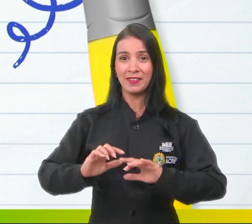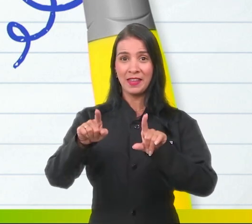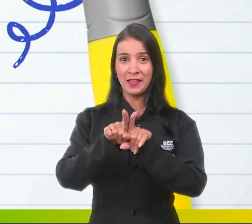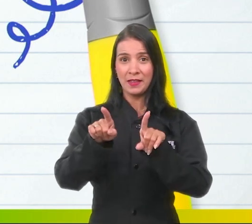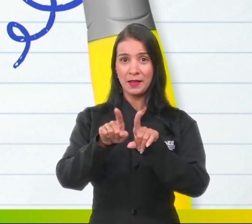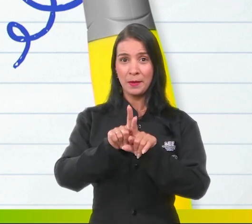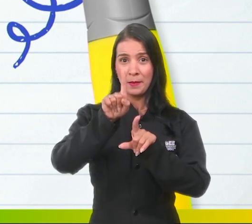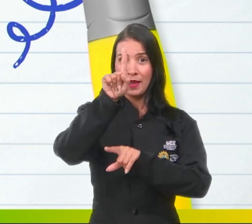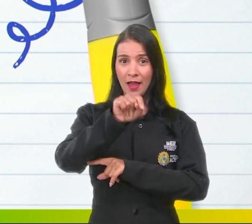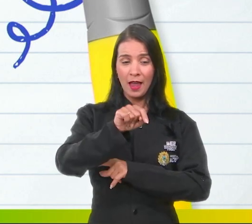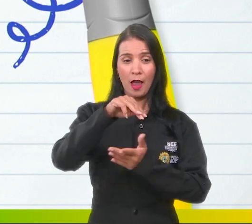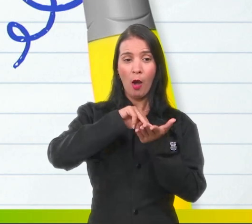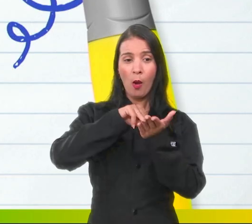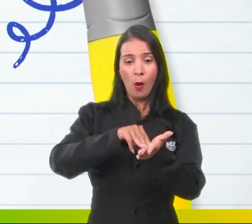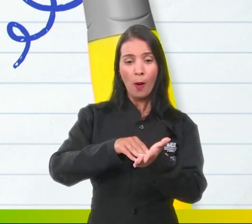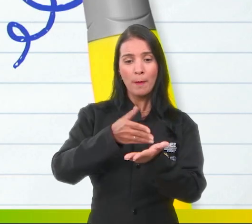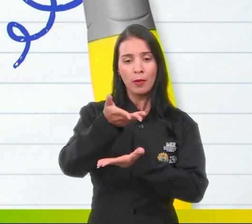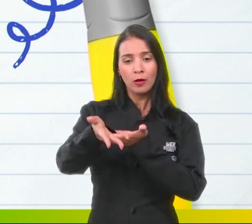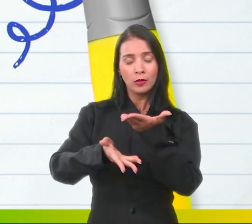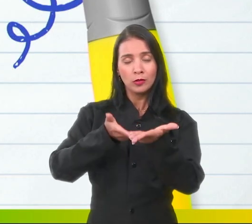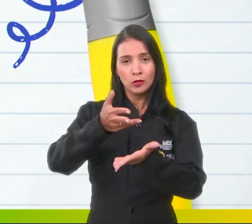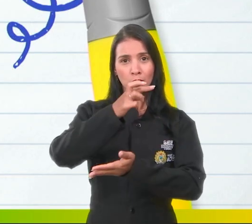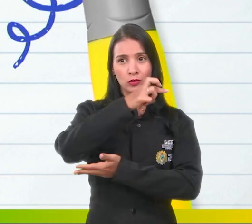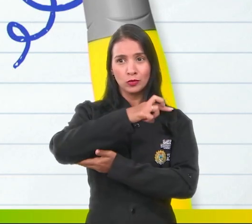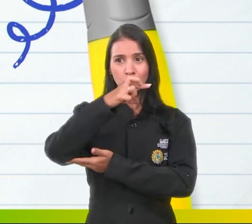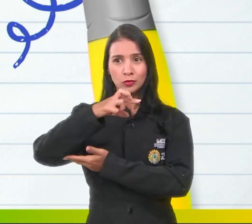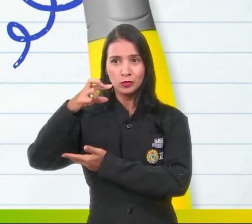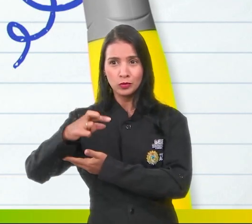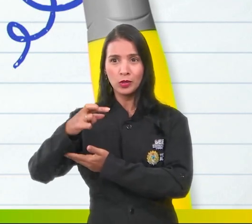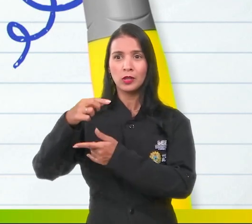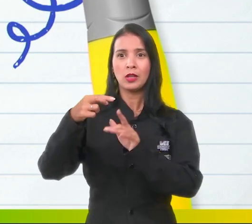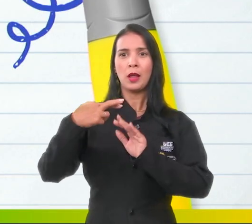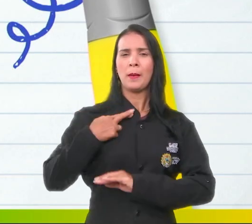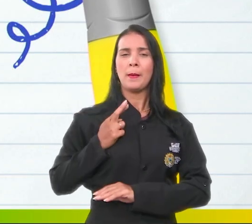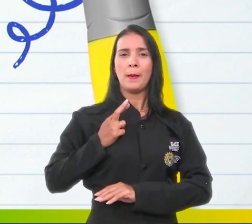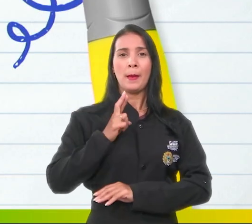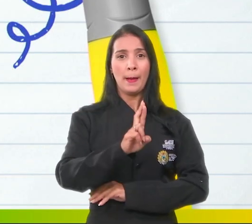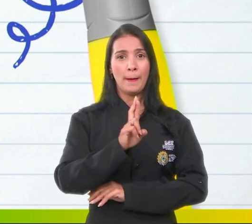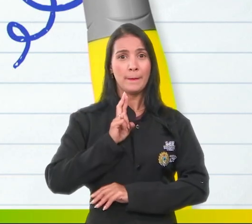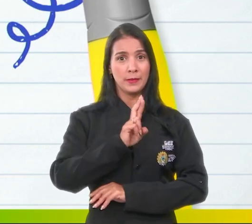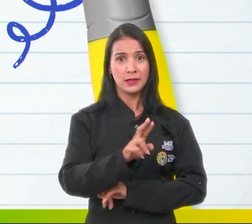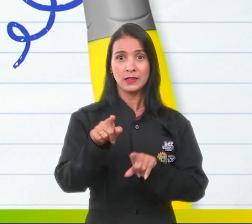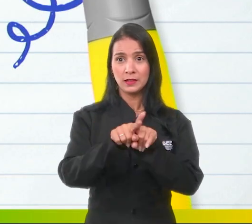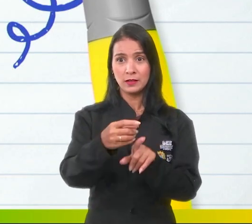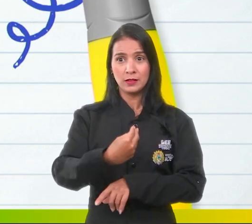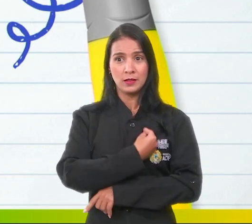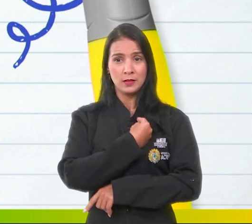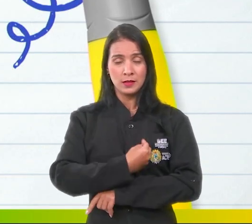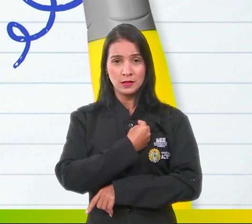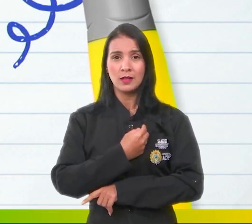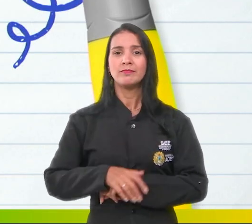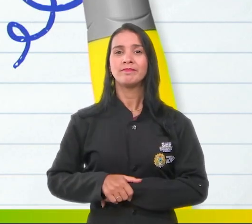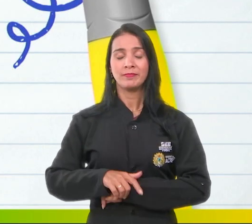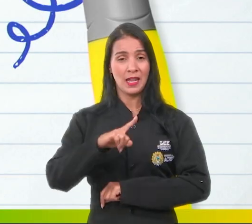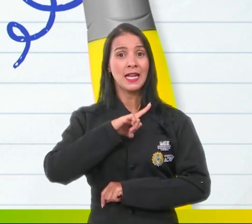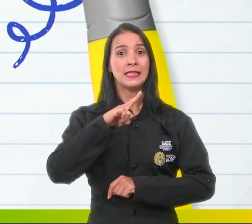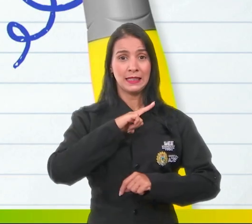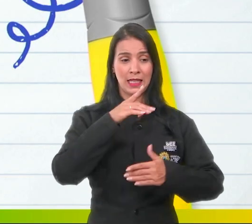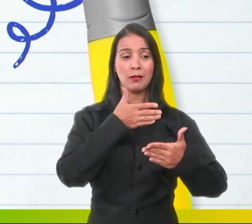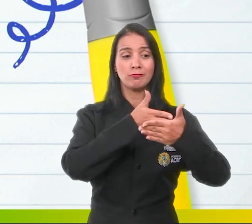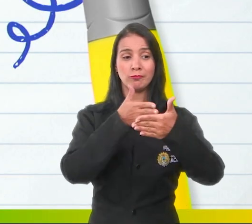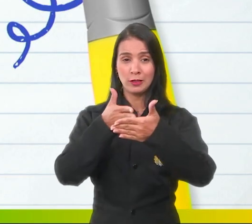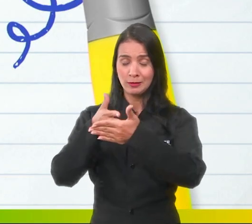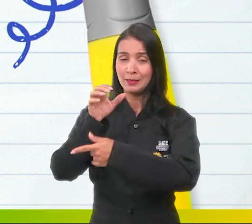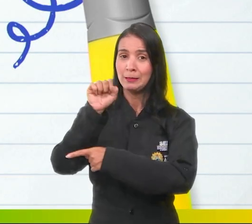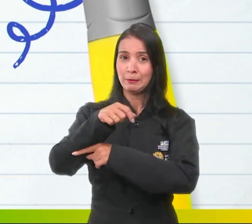de representação, fiscalização e participação. Apesar de desafios como corrupção e